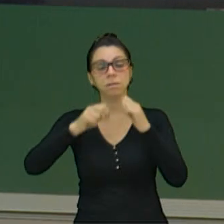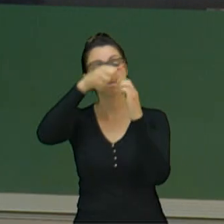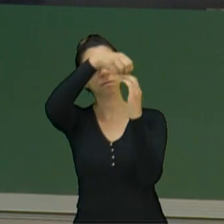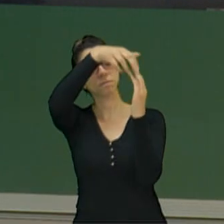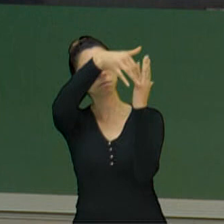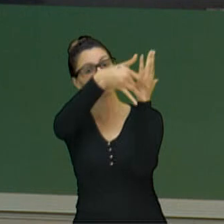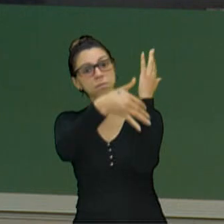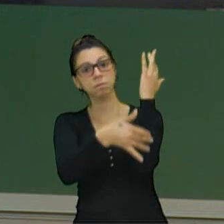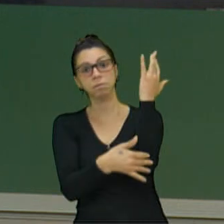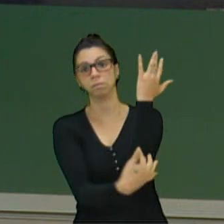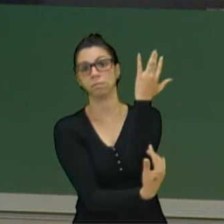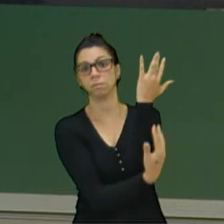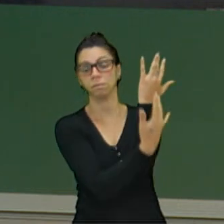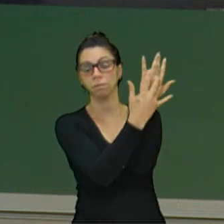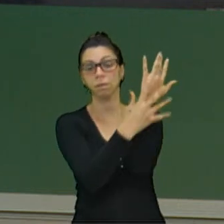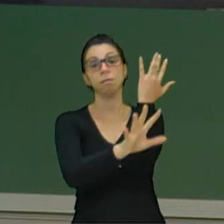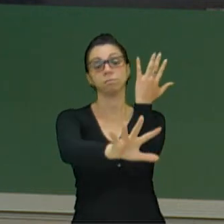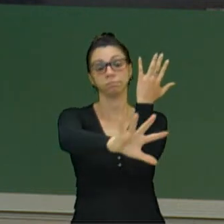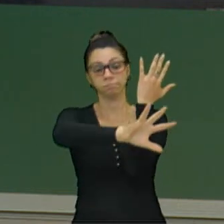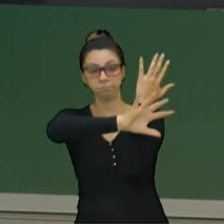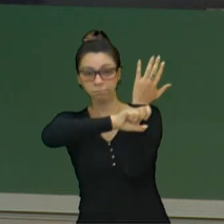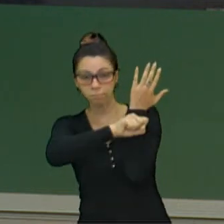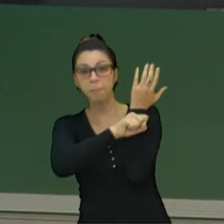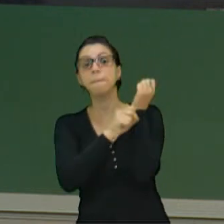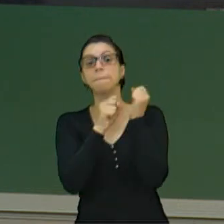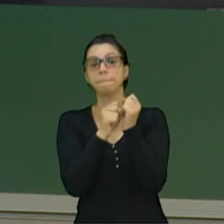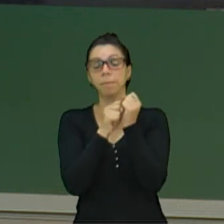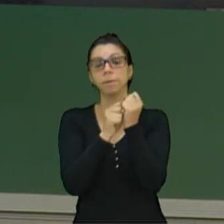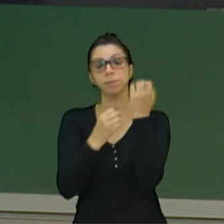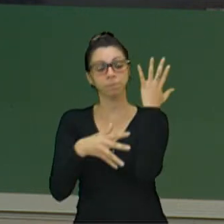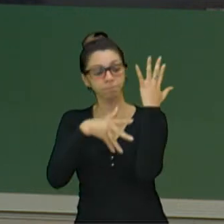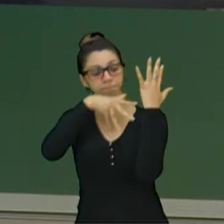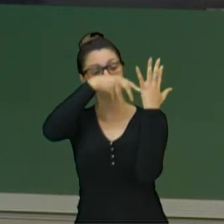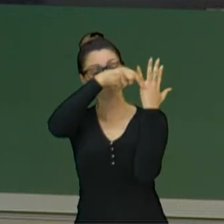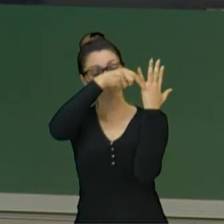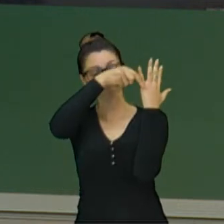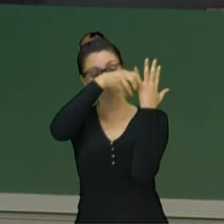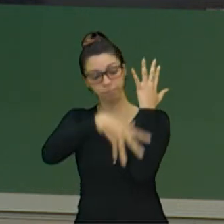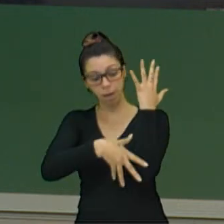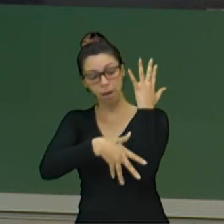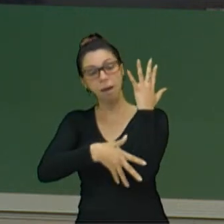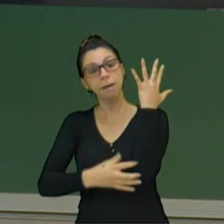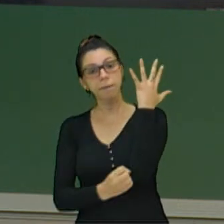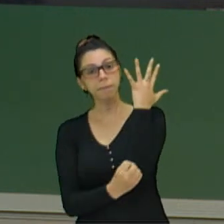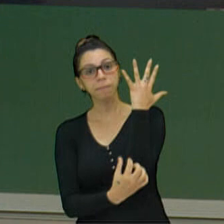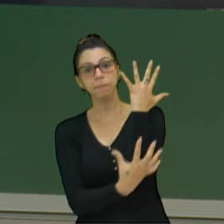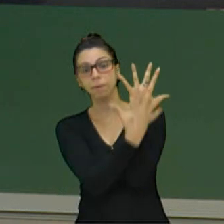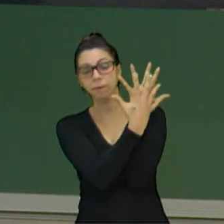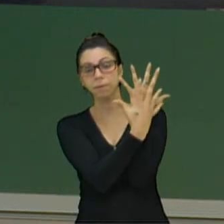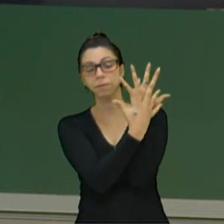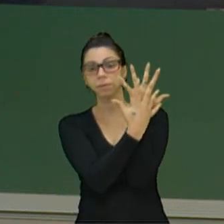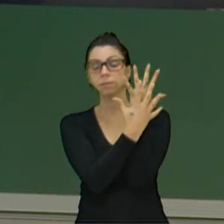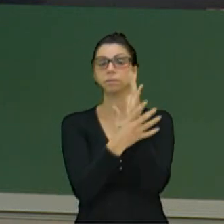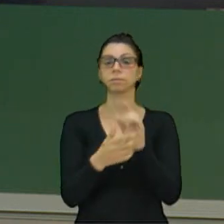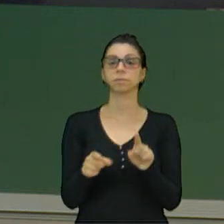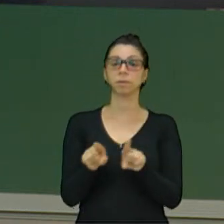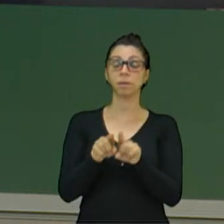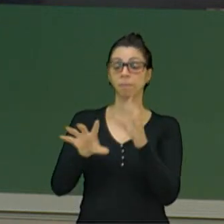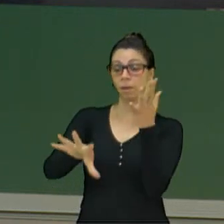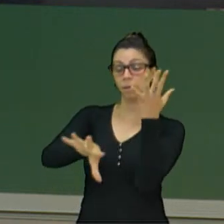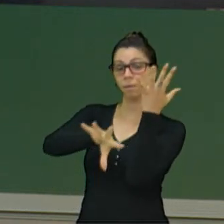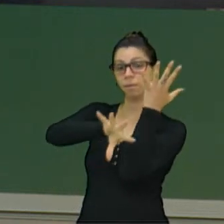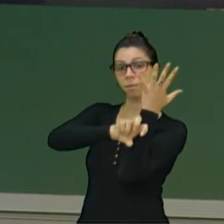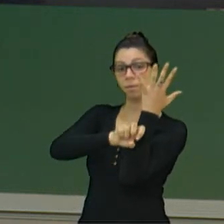que a seiva que é absorvida seja espalhada e aquela que é produzida através da fotossíntese vá para toda